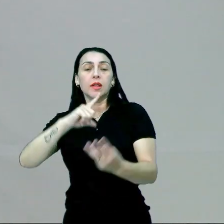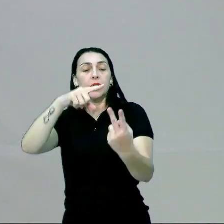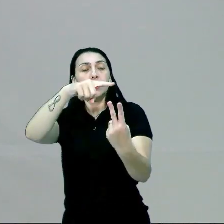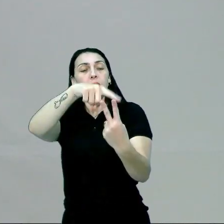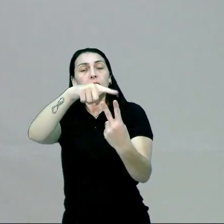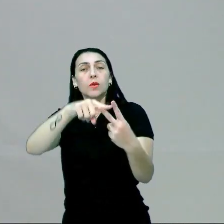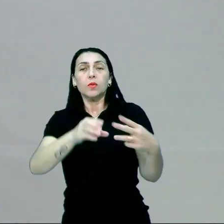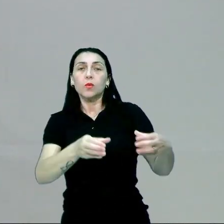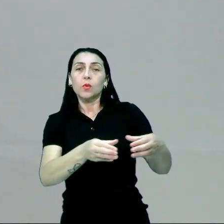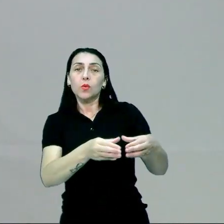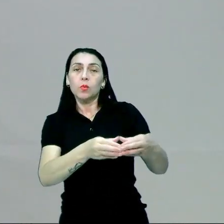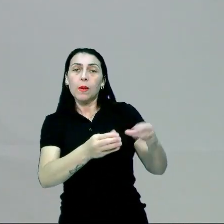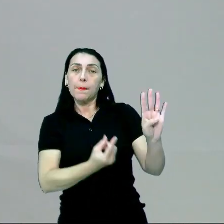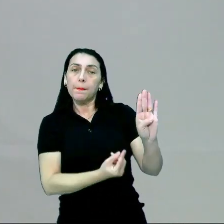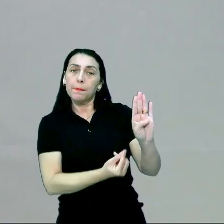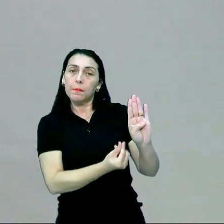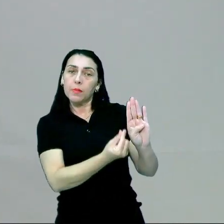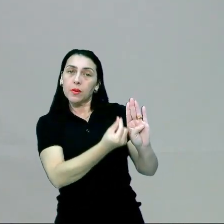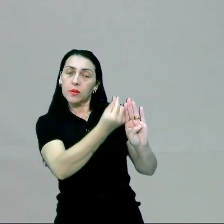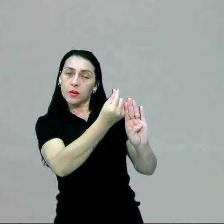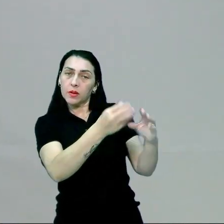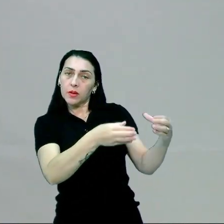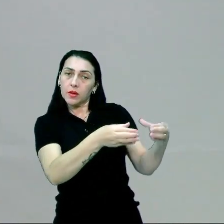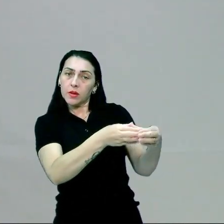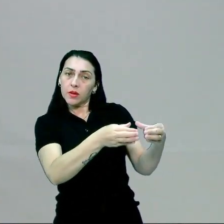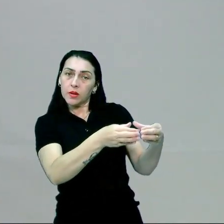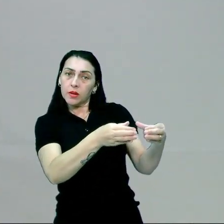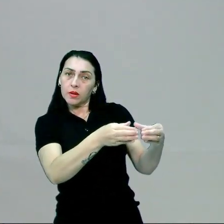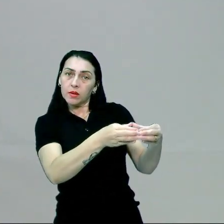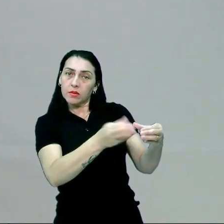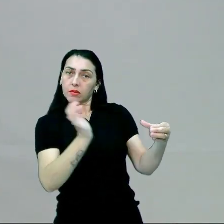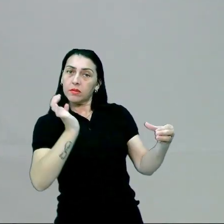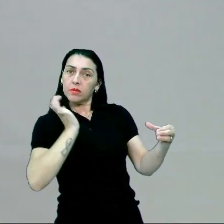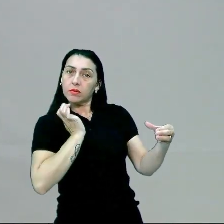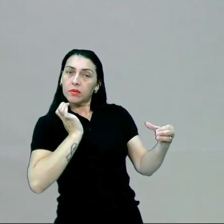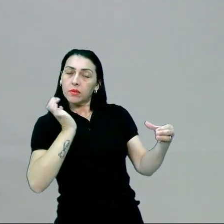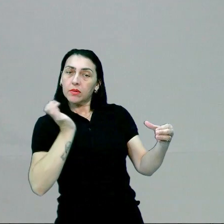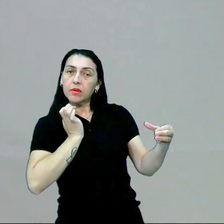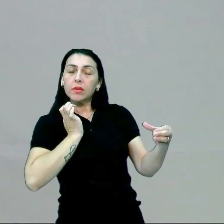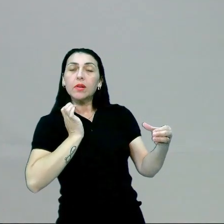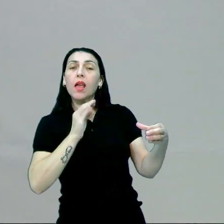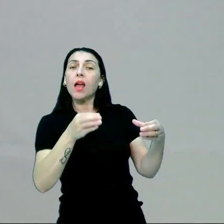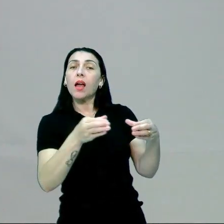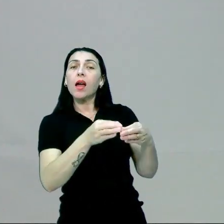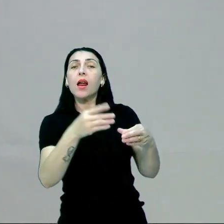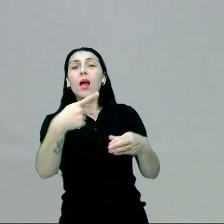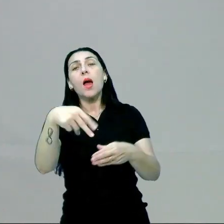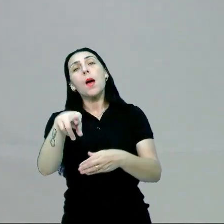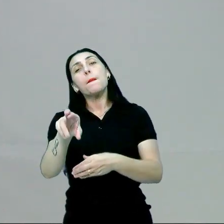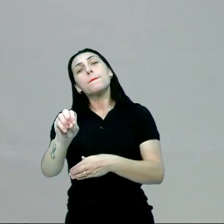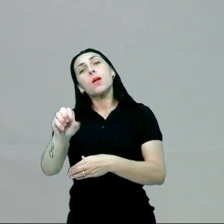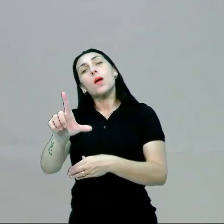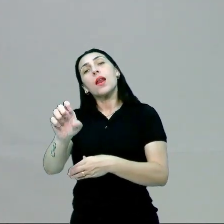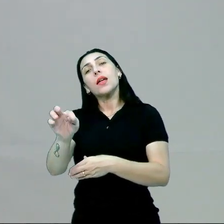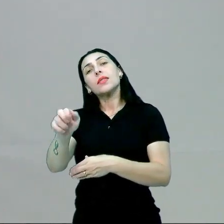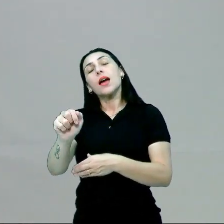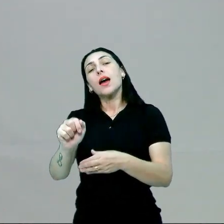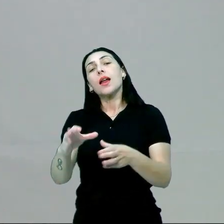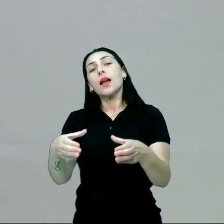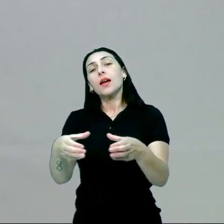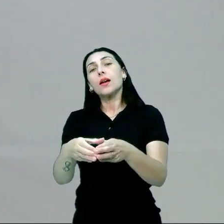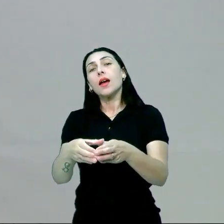duas classes: a classe burguesa, que é a classe patronal, e a classe proletária, que é a classe